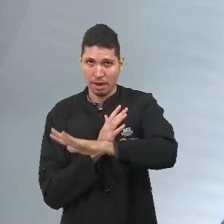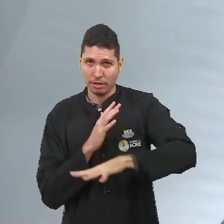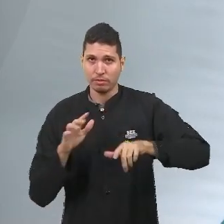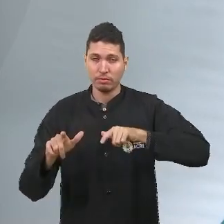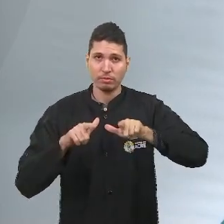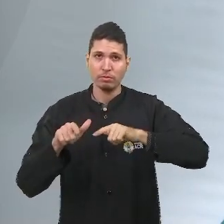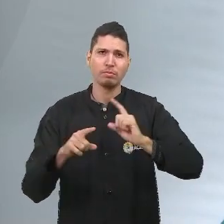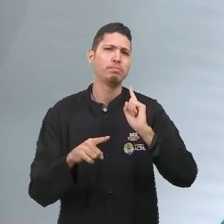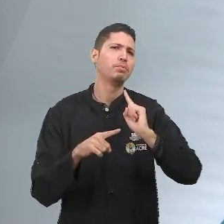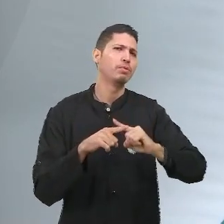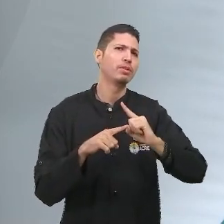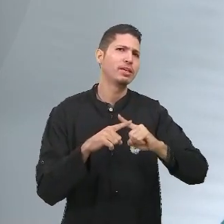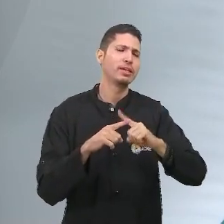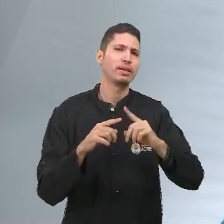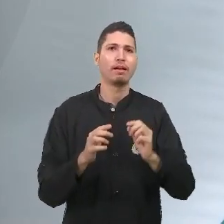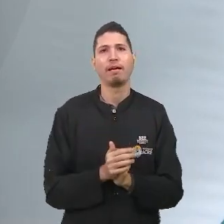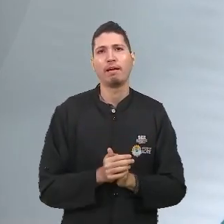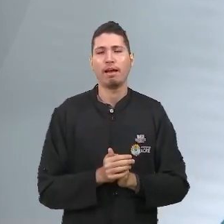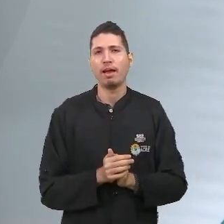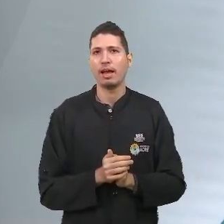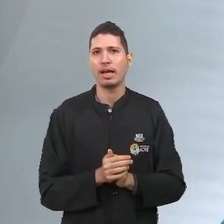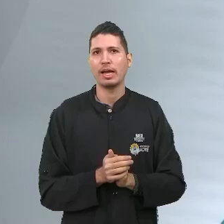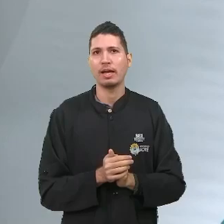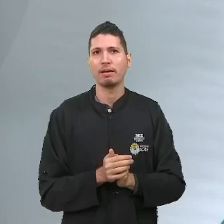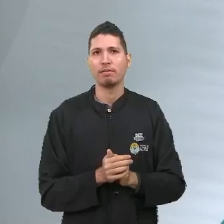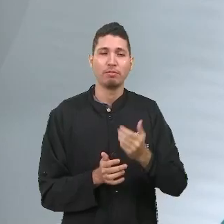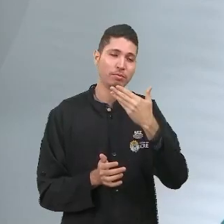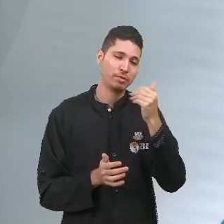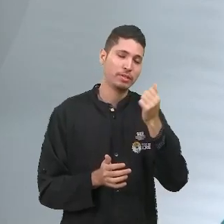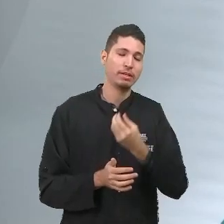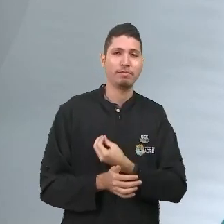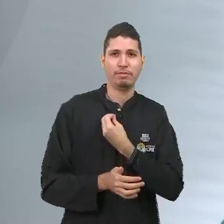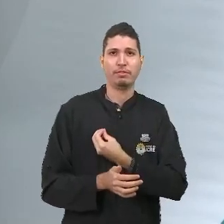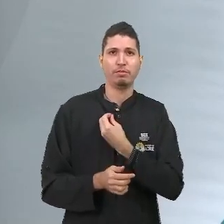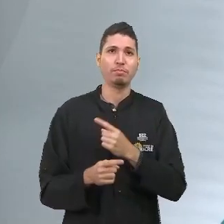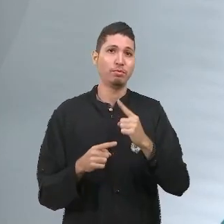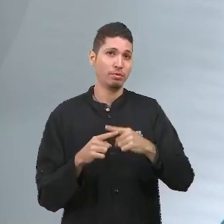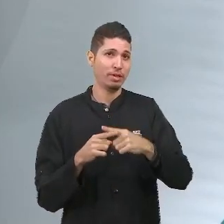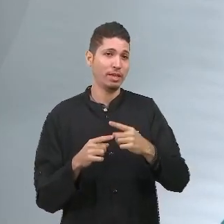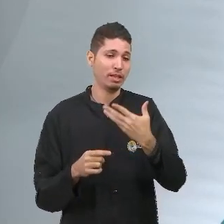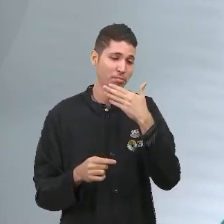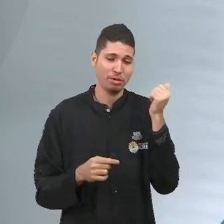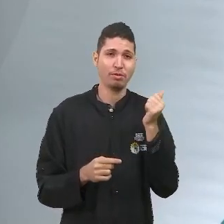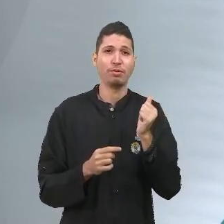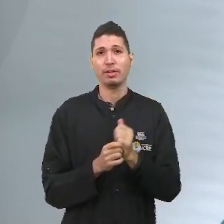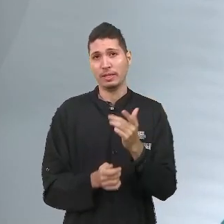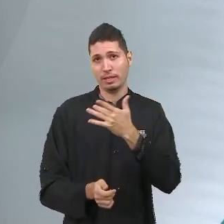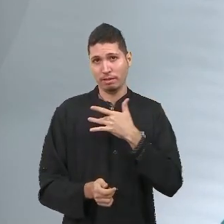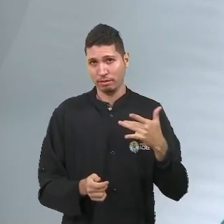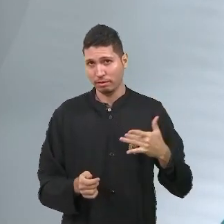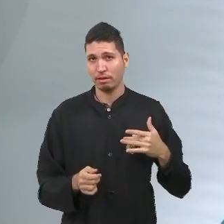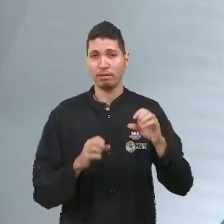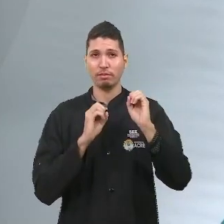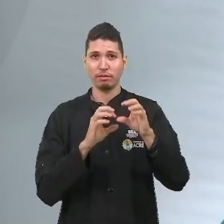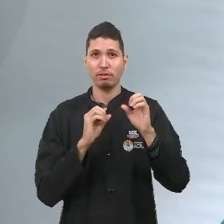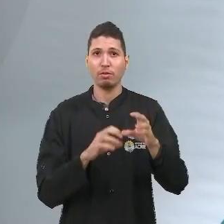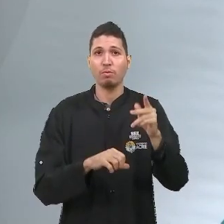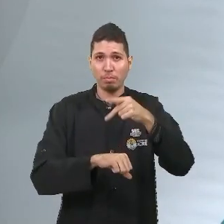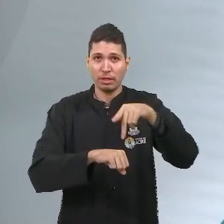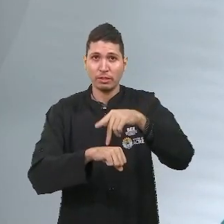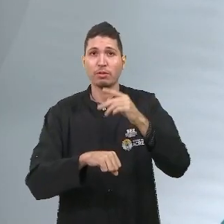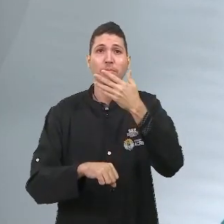no Brasil ela vem crescendo? Vem melhorando ali na base, na educação, na saúde. Um país ele só